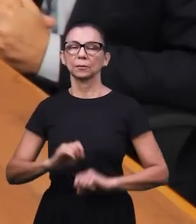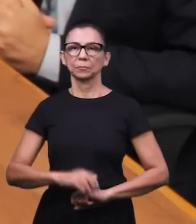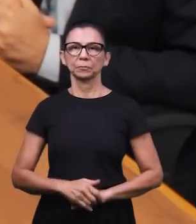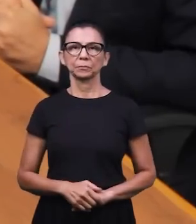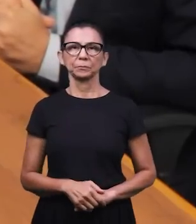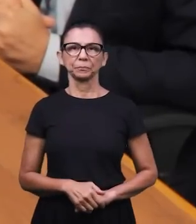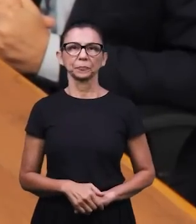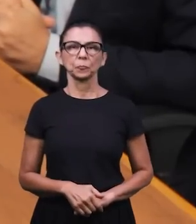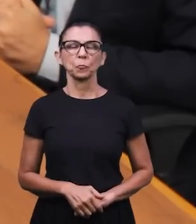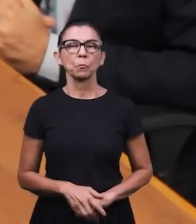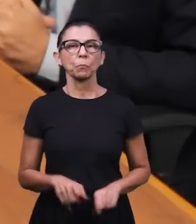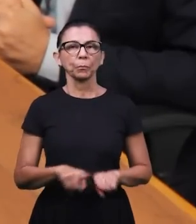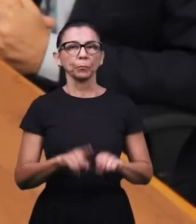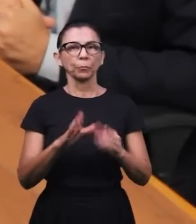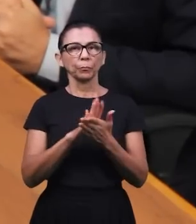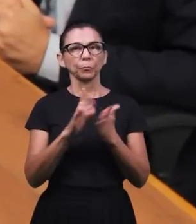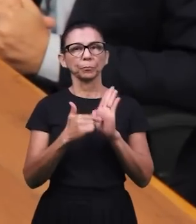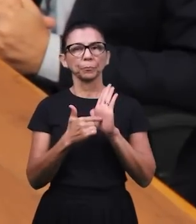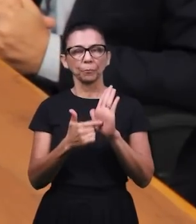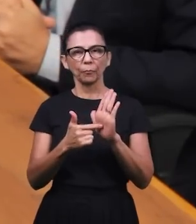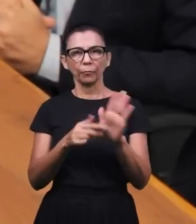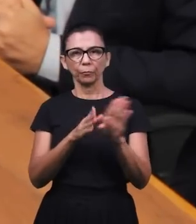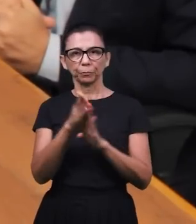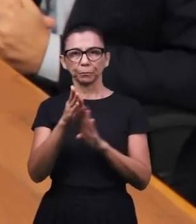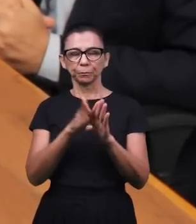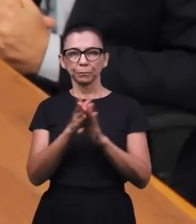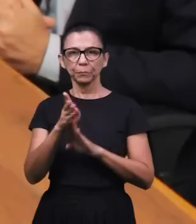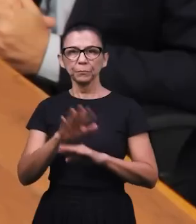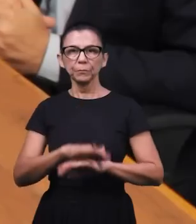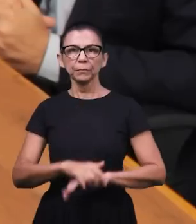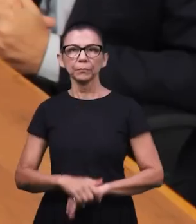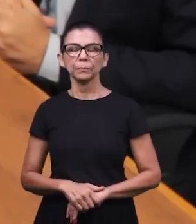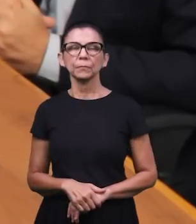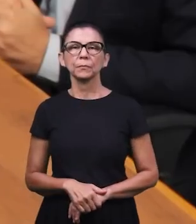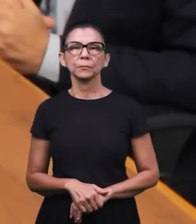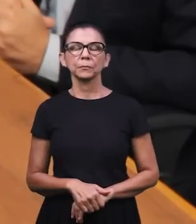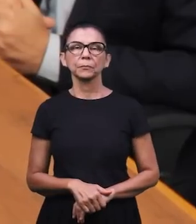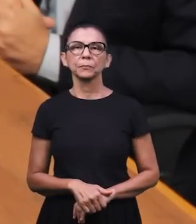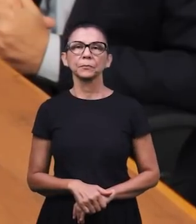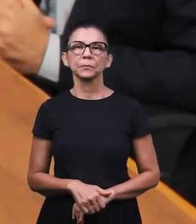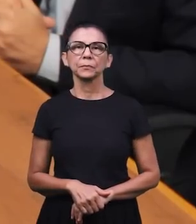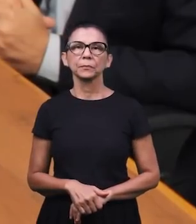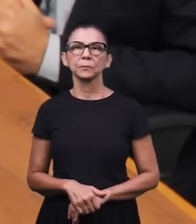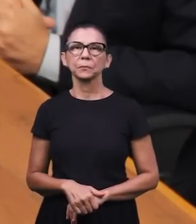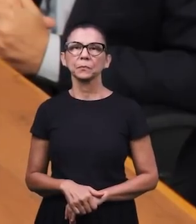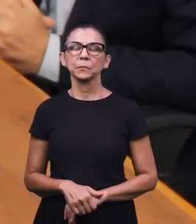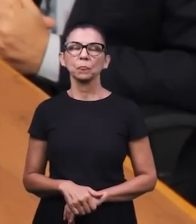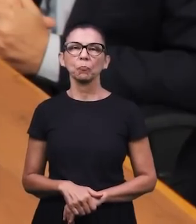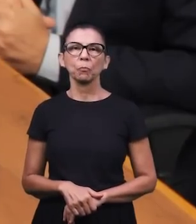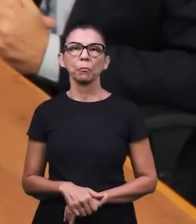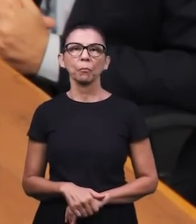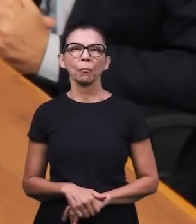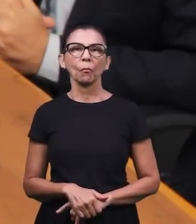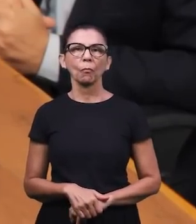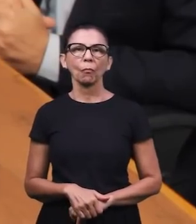orientar? Exatamente, a Bíblia recomenda aqui, em 1 Coríntios 15, 33, não